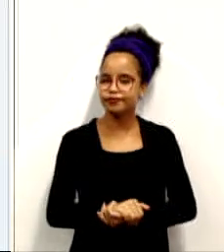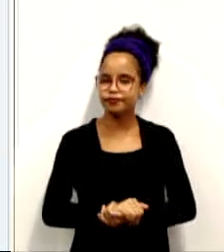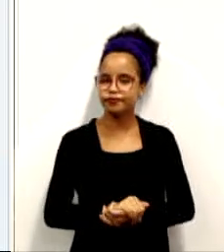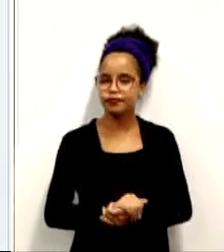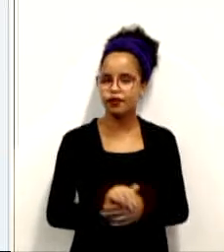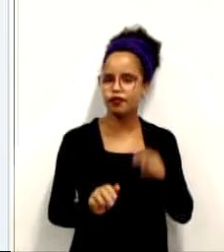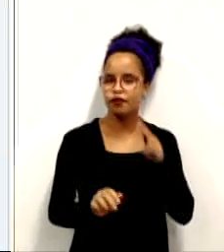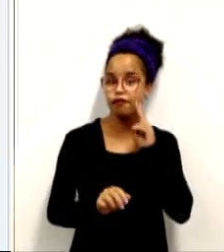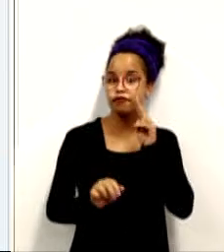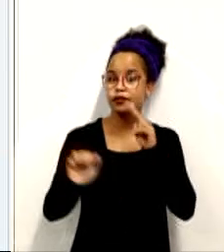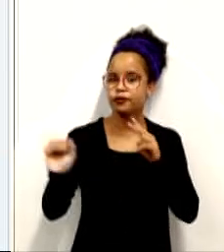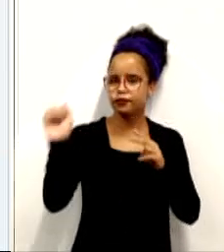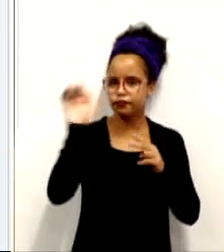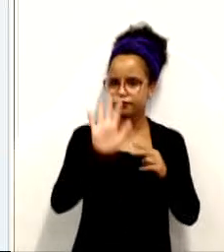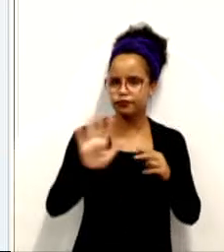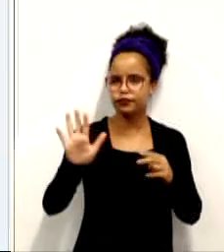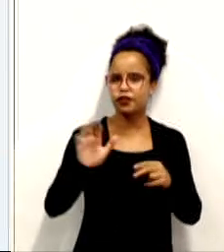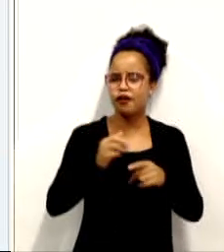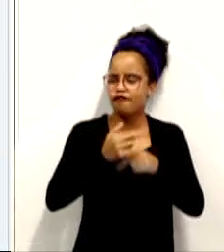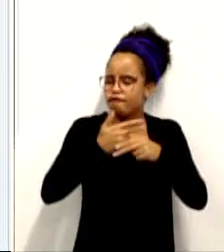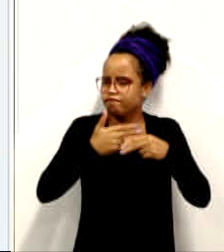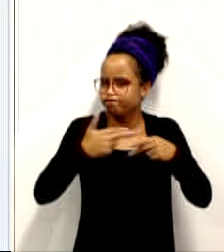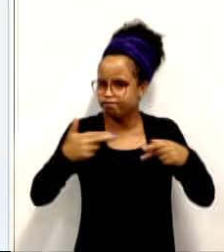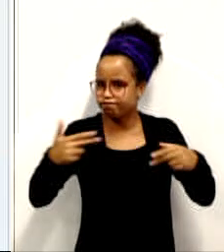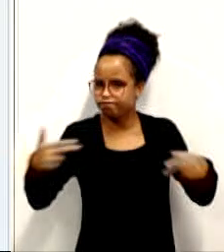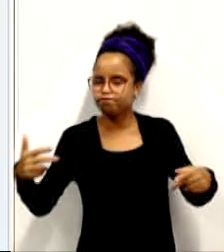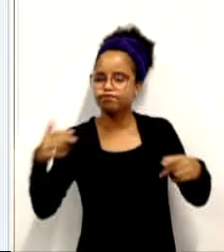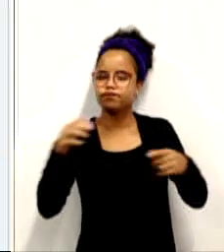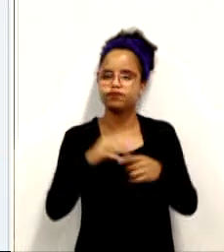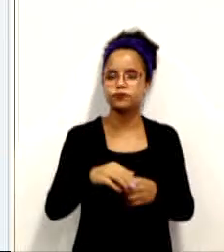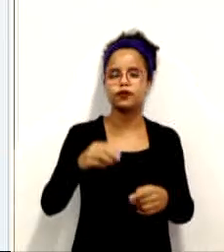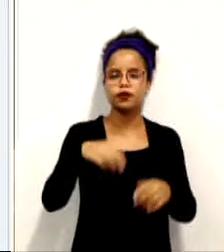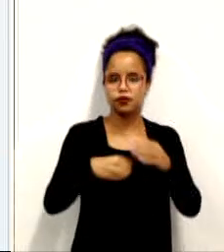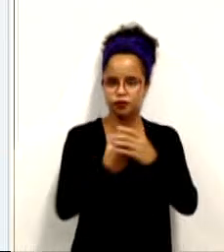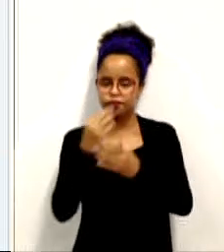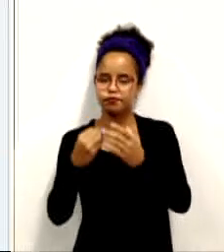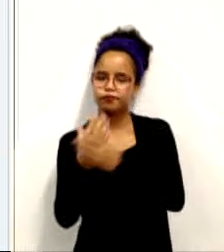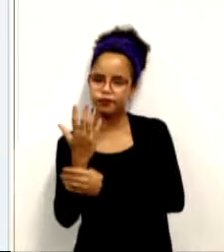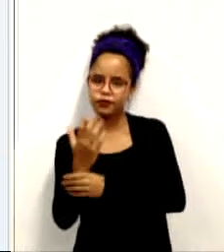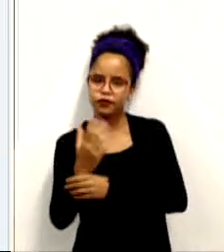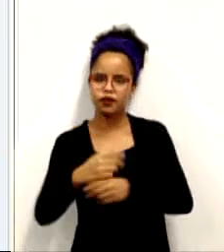diversos tipos de planta, não é? E em diversos locais